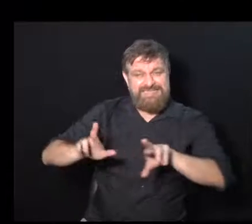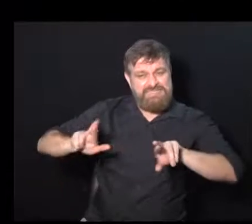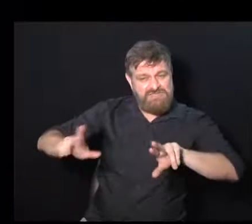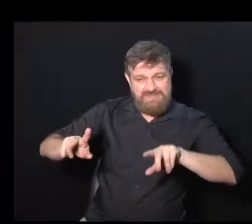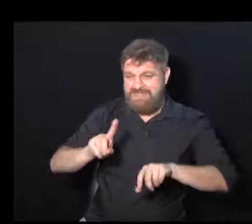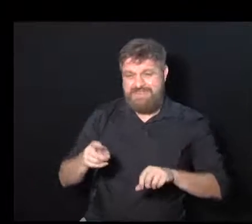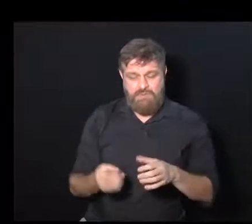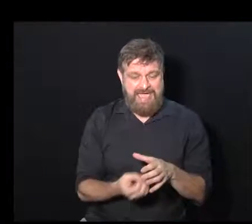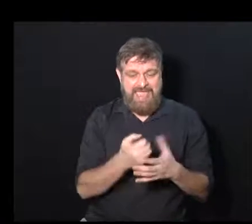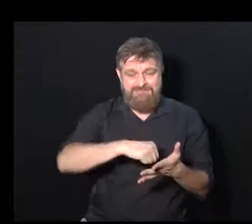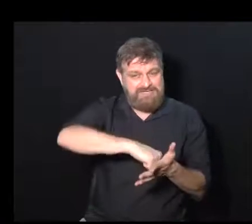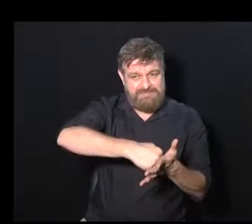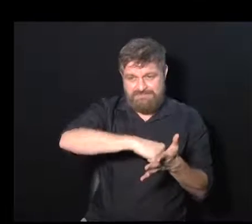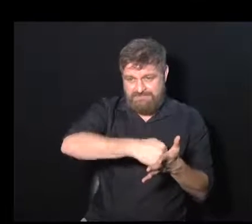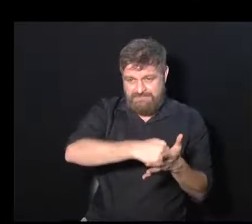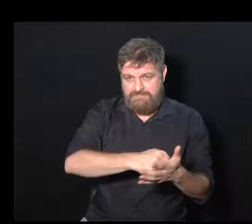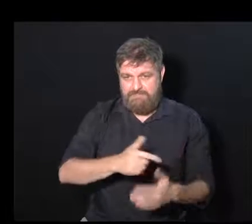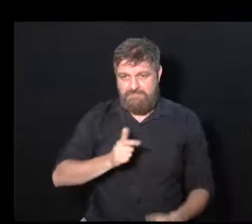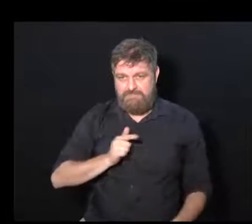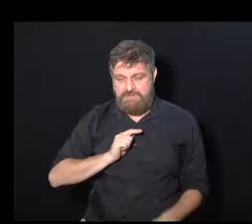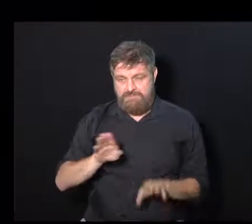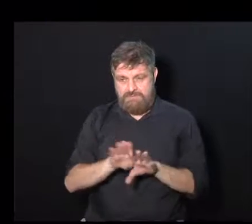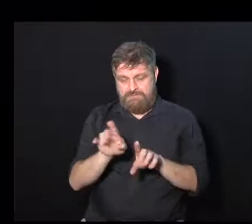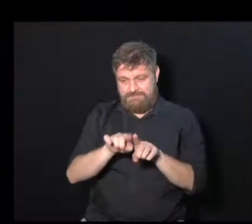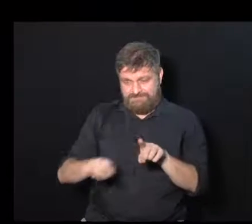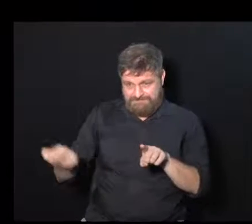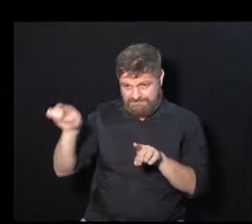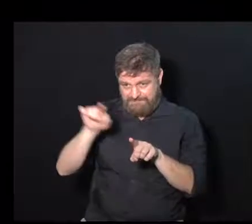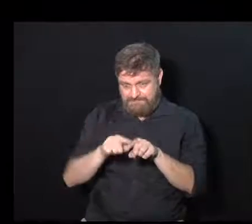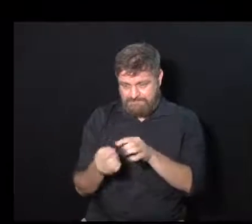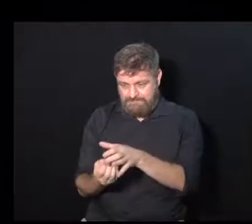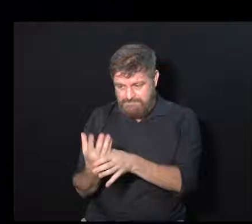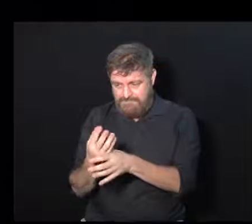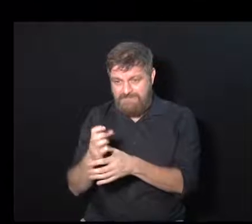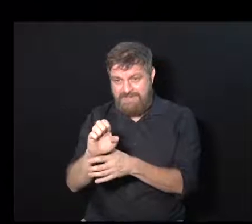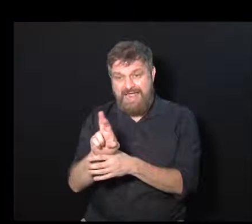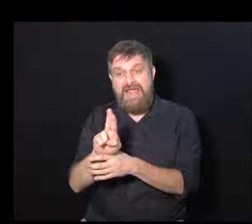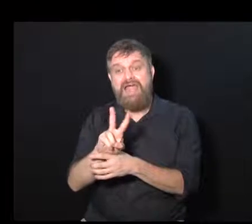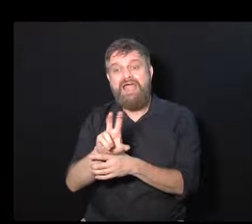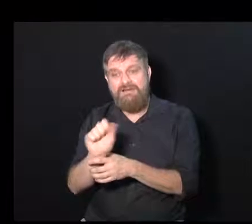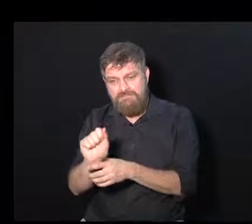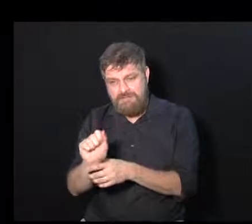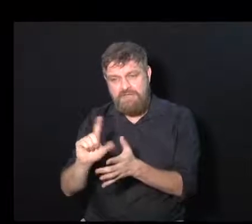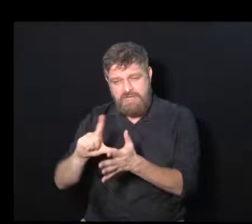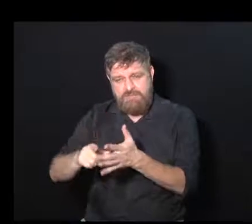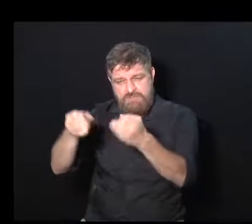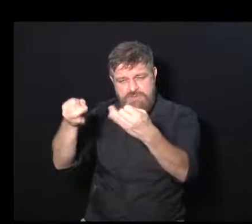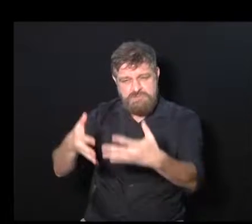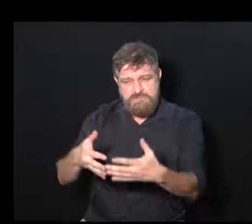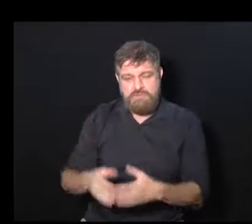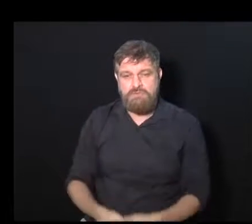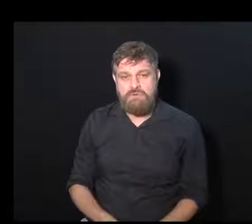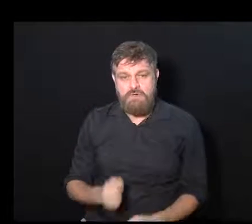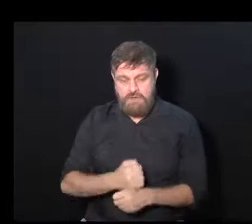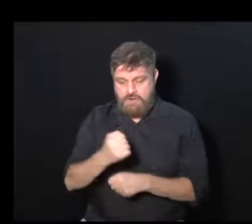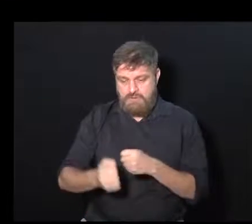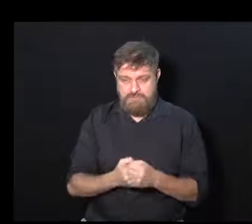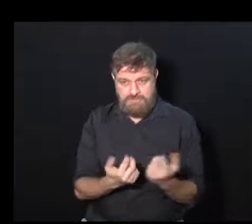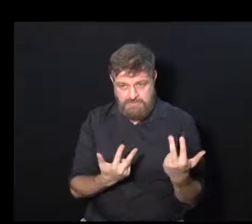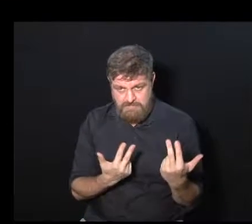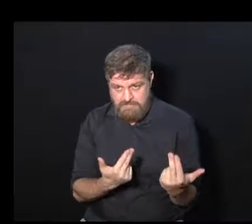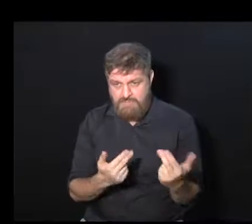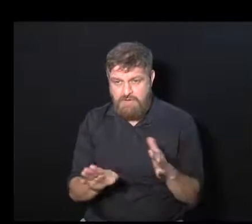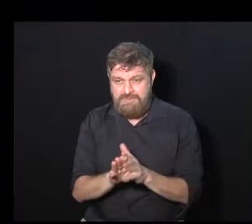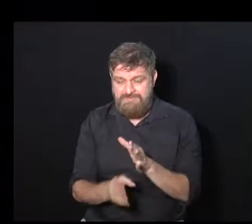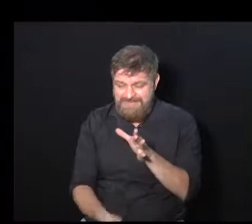Também teve o projeto Ciranda das Ervas, que eu vou falar mais adiante. E, nesse mesmo ano, também foi